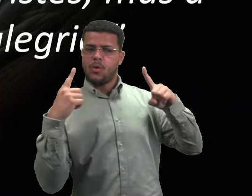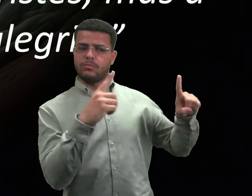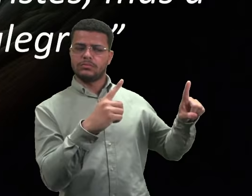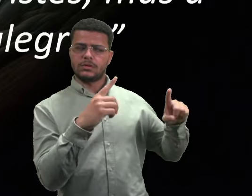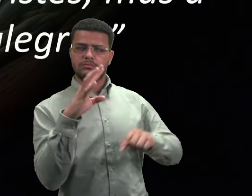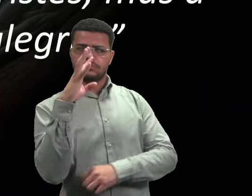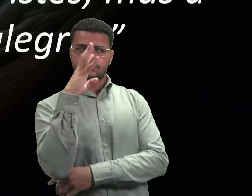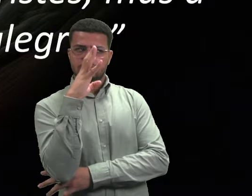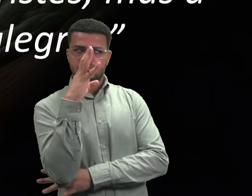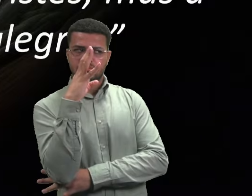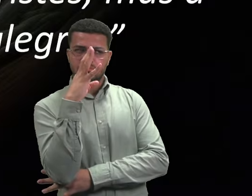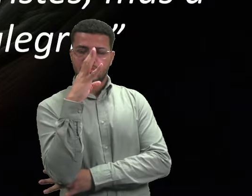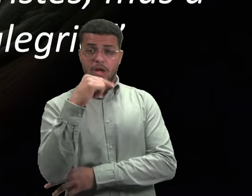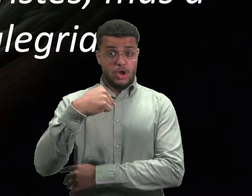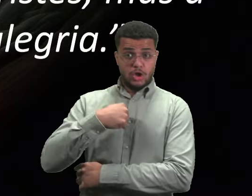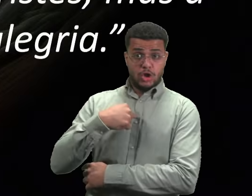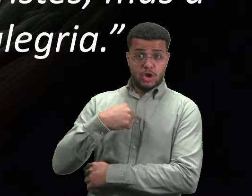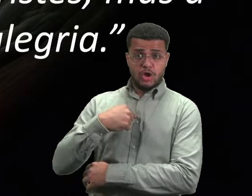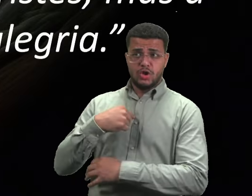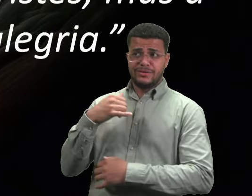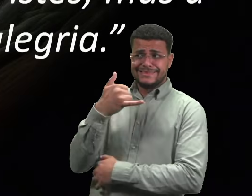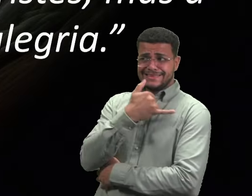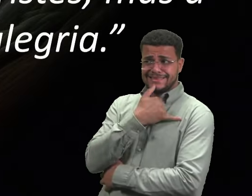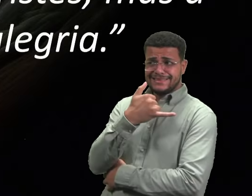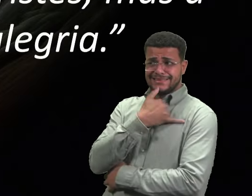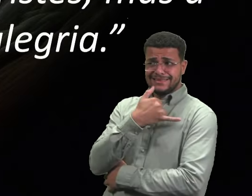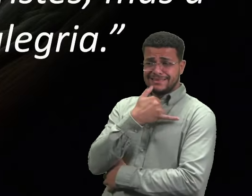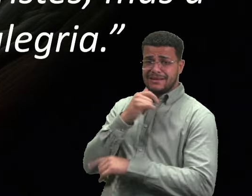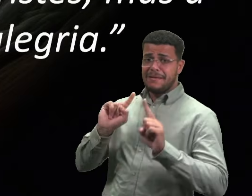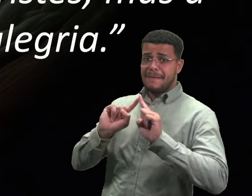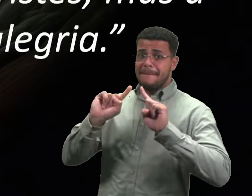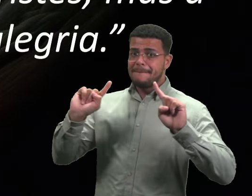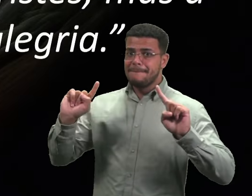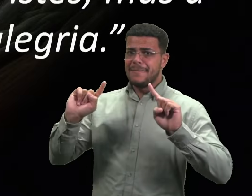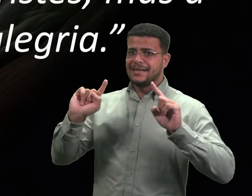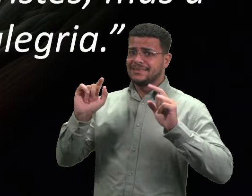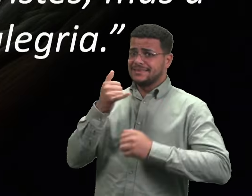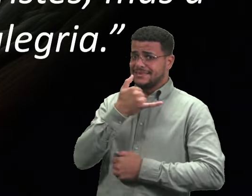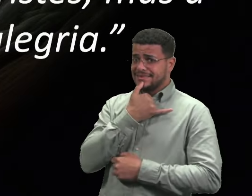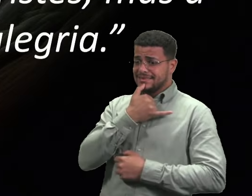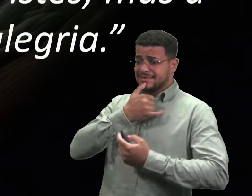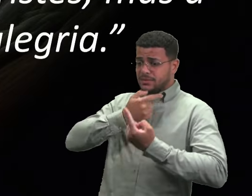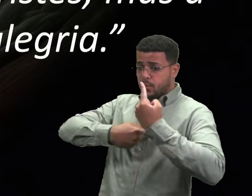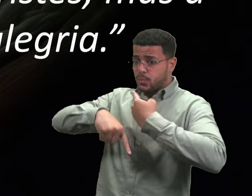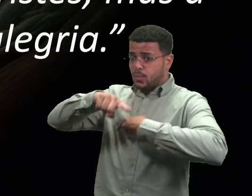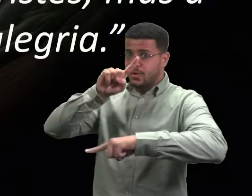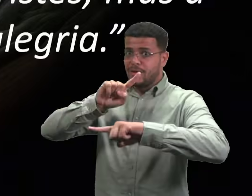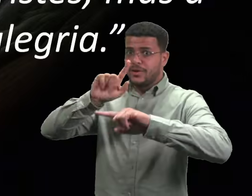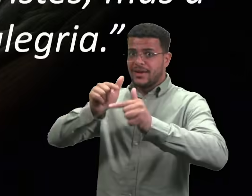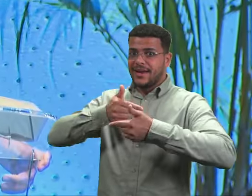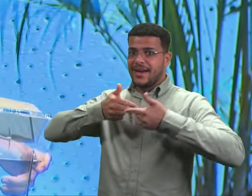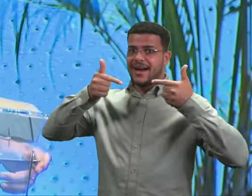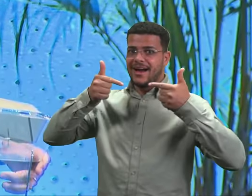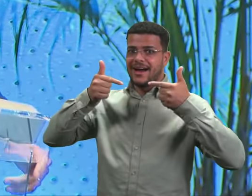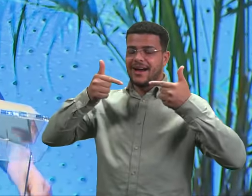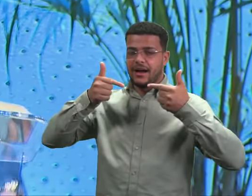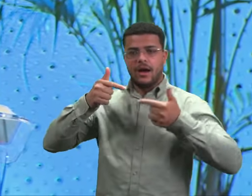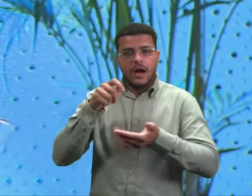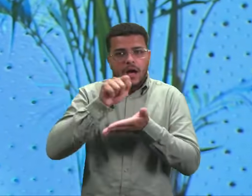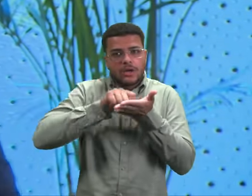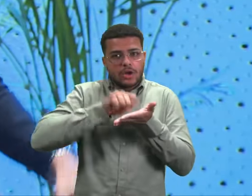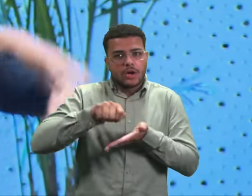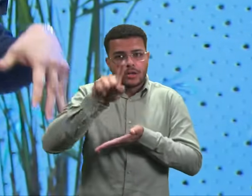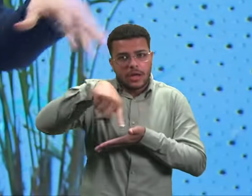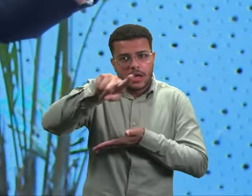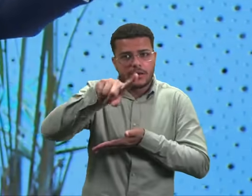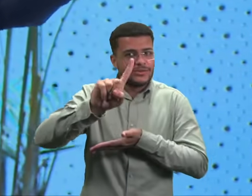tristes, mas a vossa tristeza se converterá em alegria. Qual é a quarta grande verdade? Note, essas verdades,